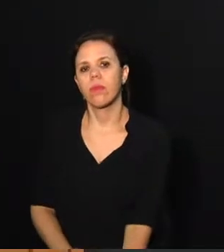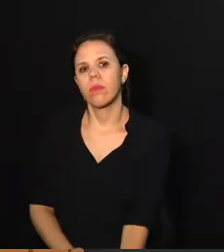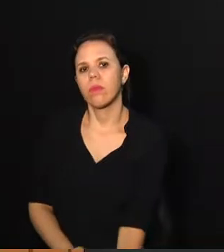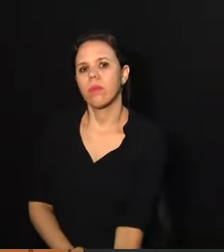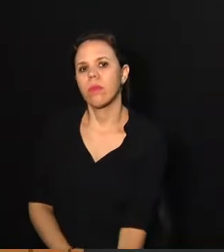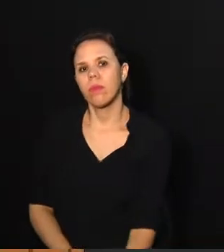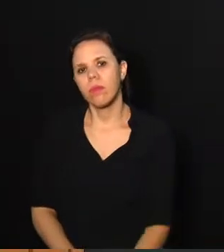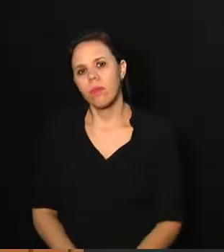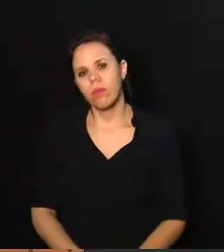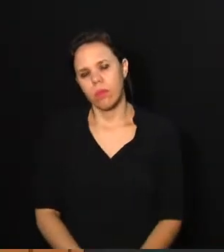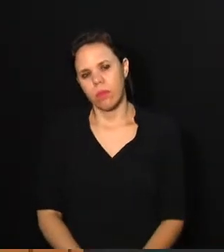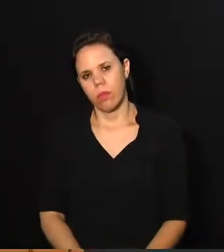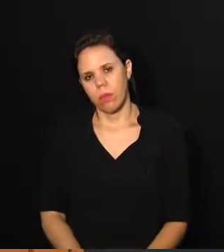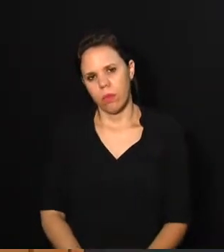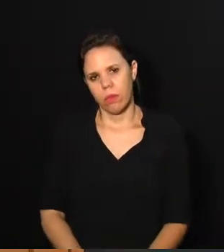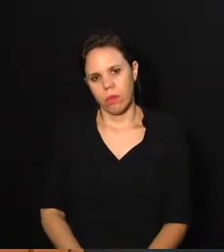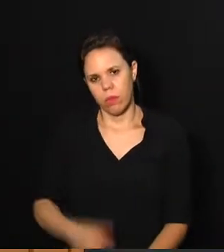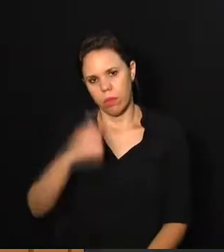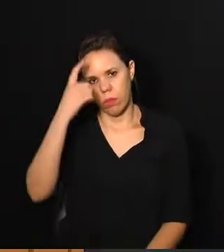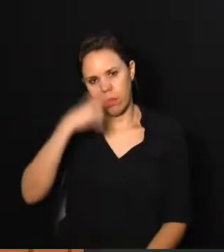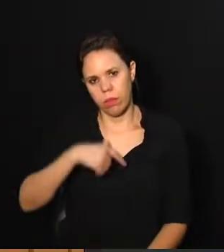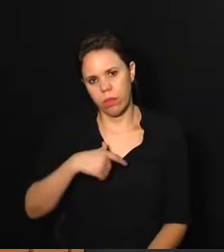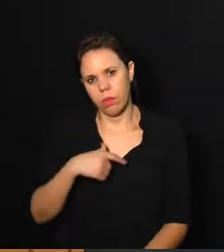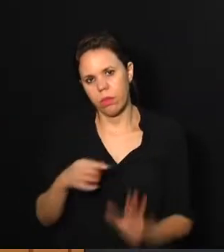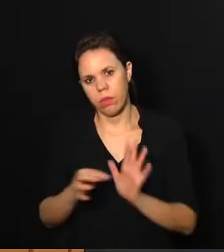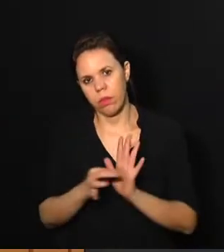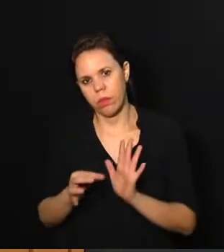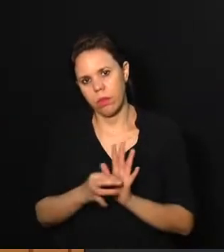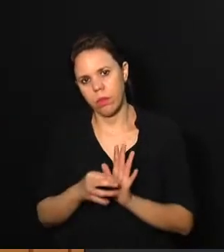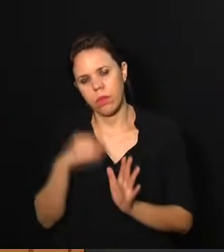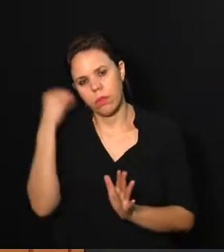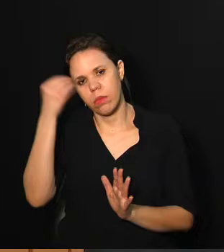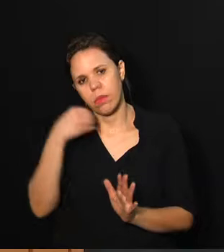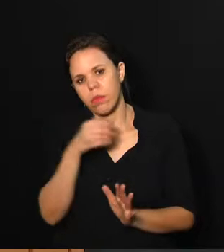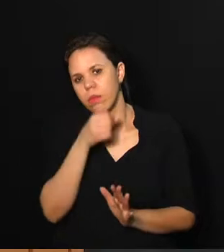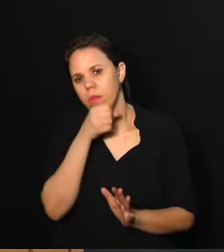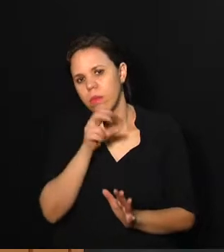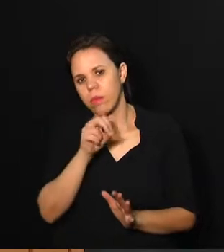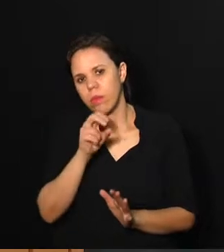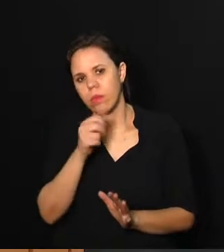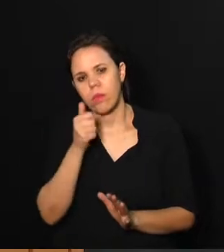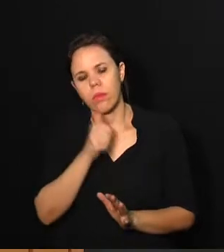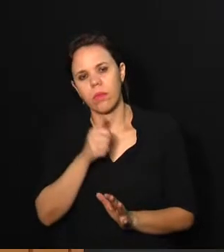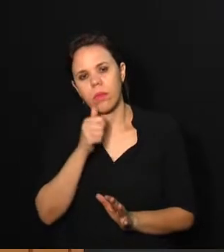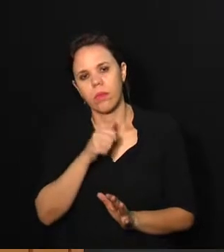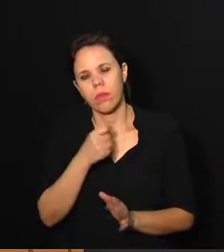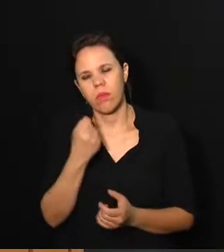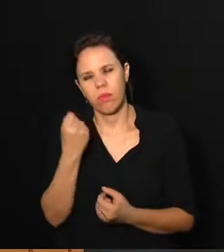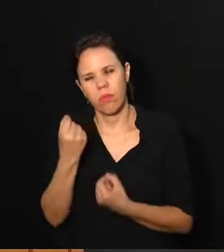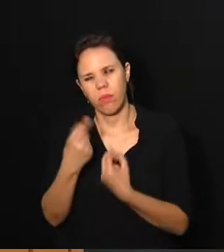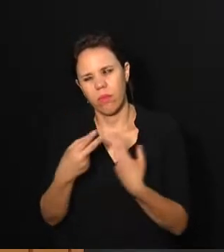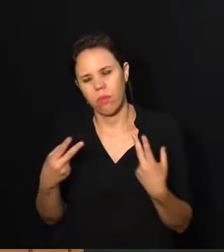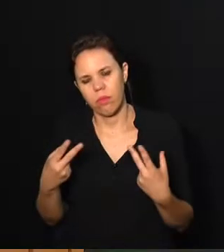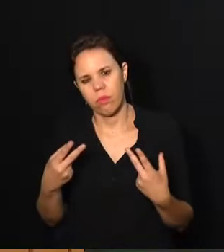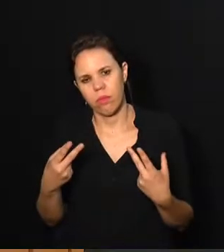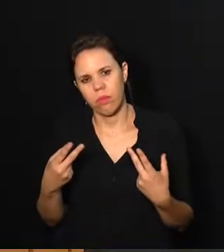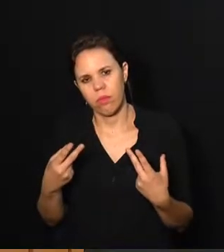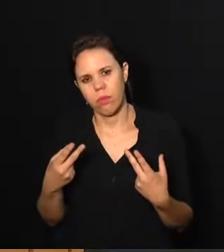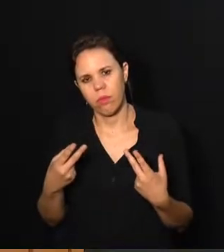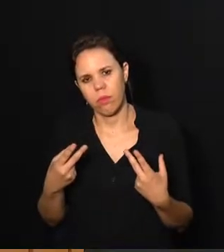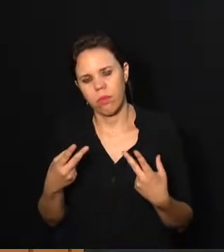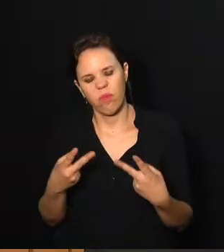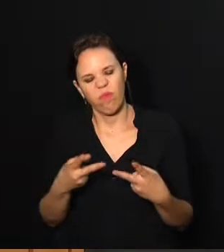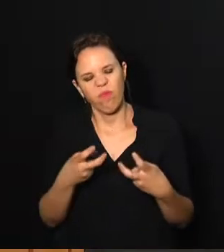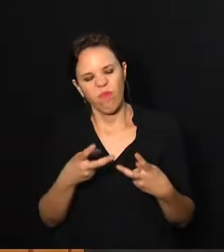Bom, pessoalmente, a minha experiência com a minha avó, a gente percebeu que tinha algum mal pelo cheiro